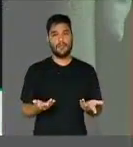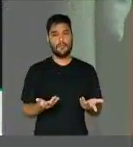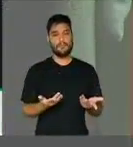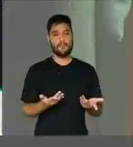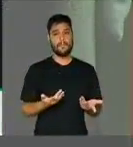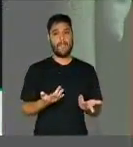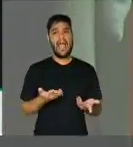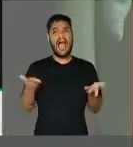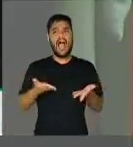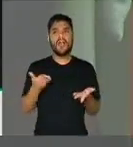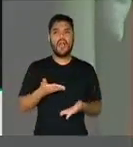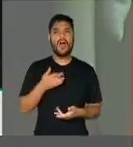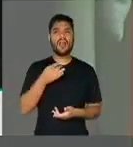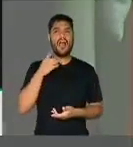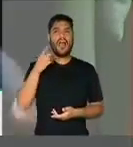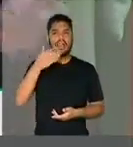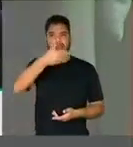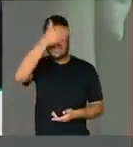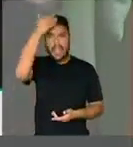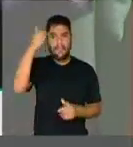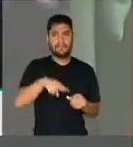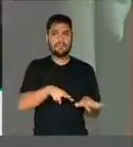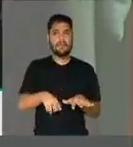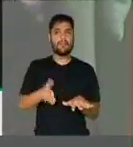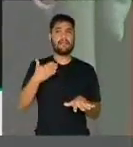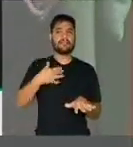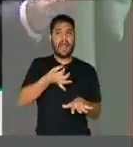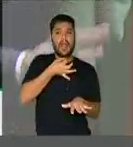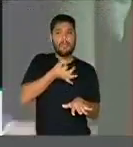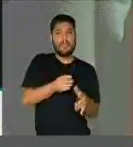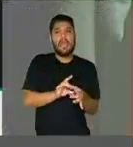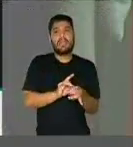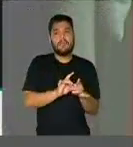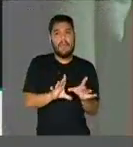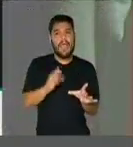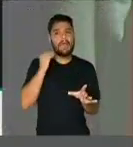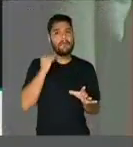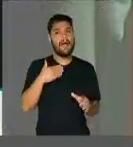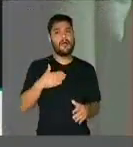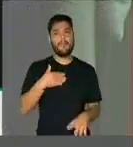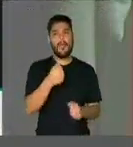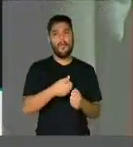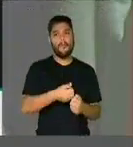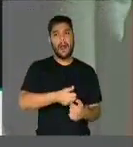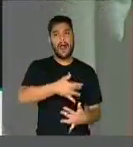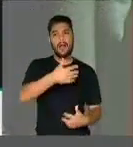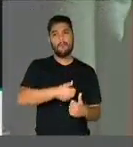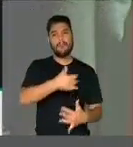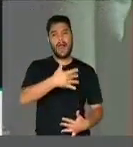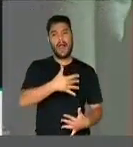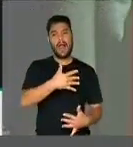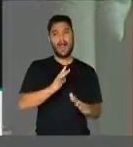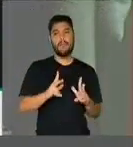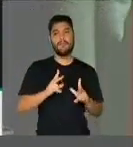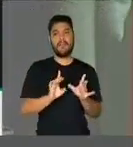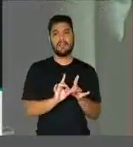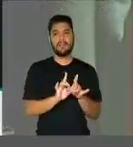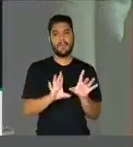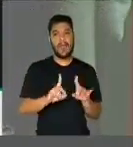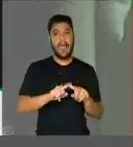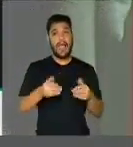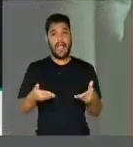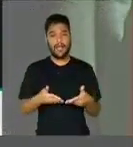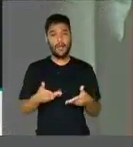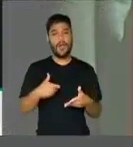o seu sigilo, já essa semana diz: não vai ter mais quebra de sigilo, vou recorrer da quebra de sigilo que